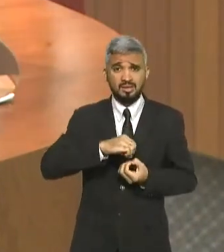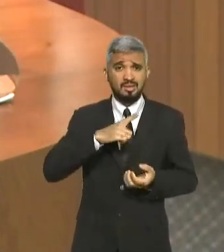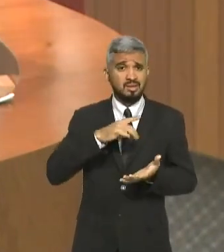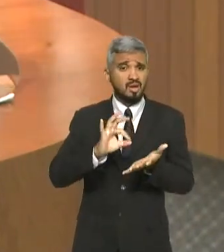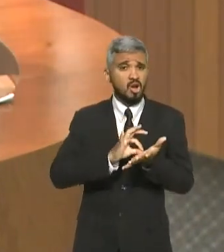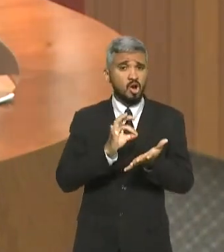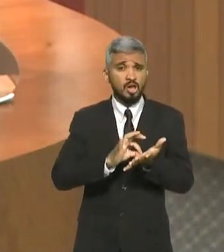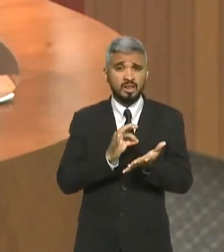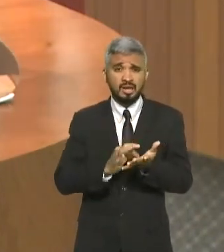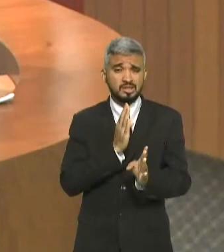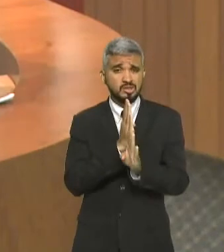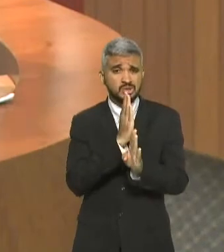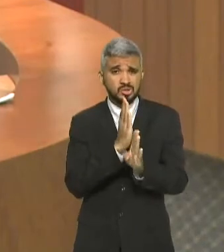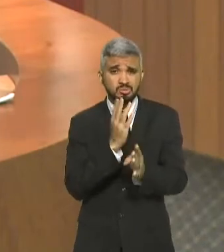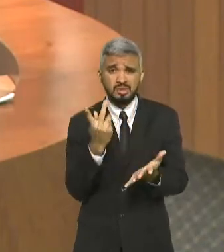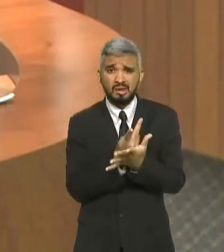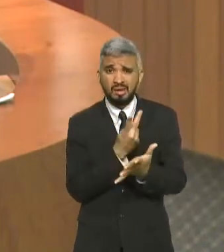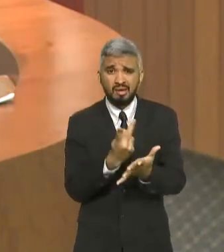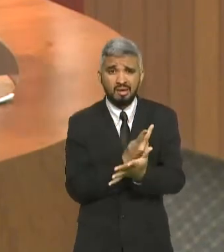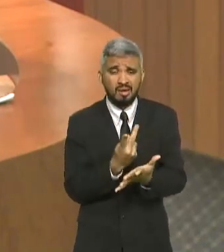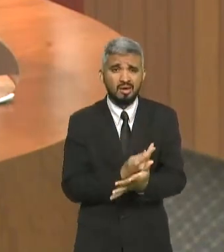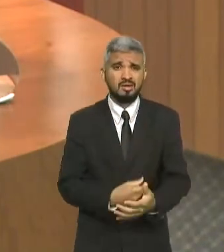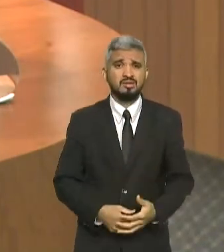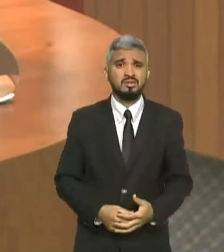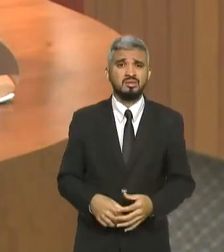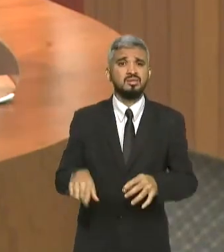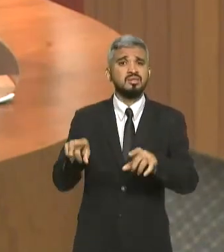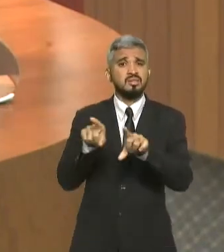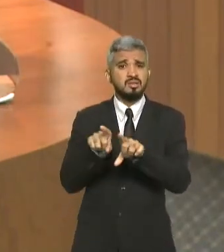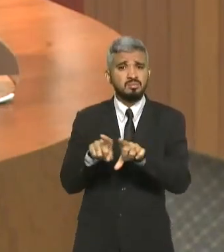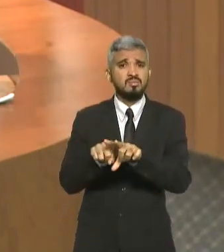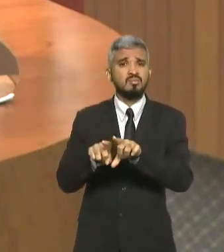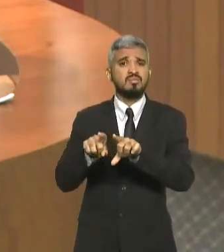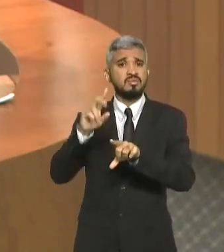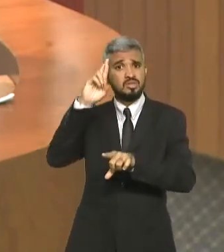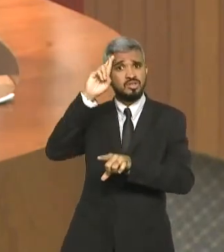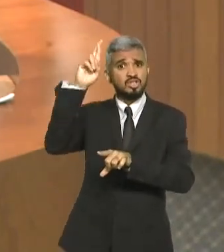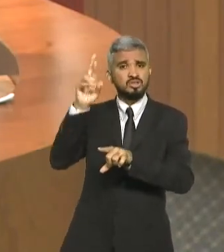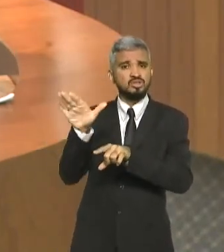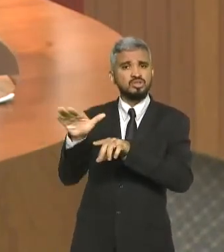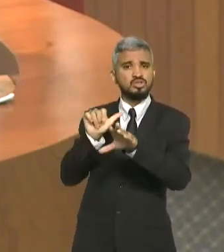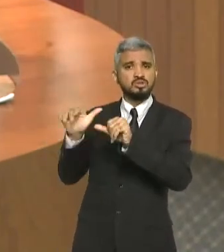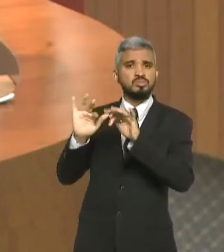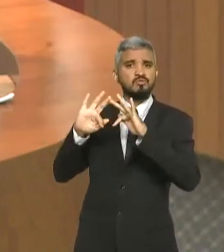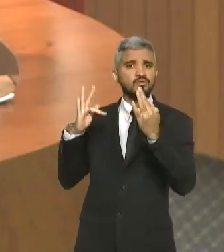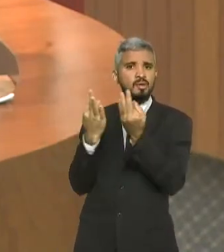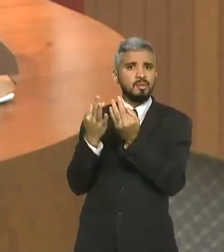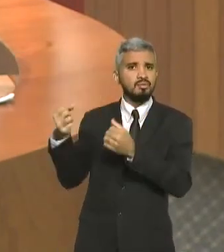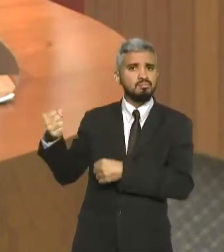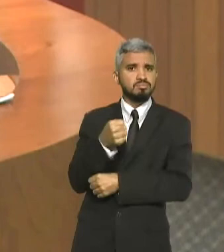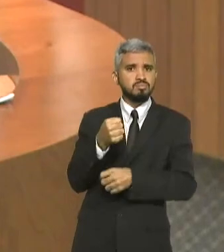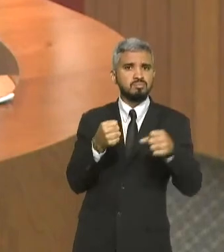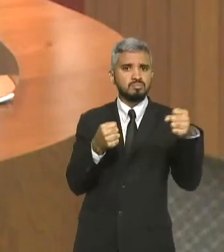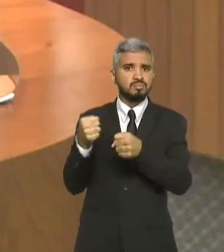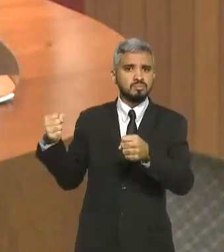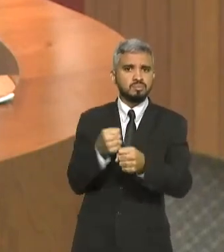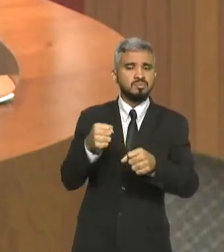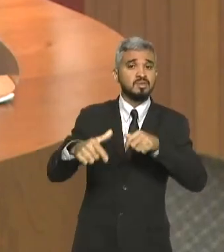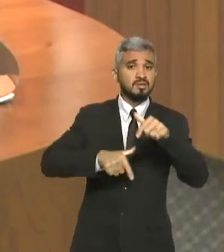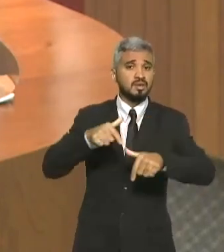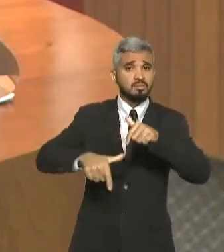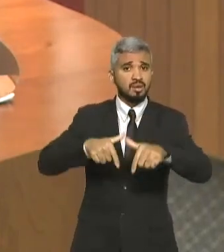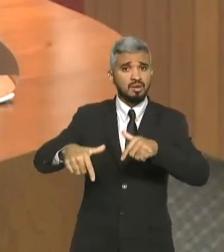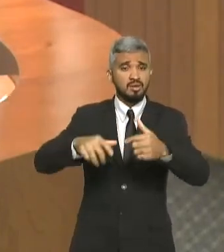Eu denunciei aqui, denunciei no Ministério Público, no Tribunal de Contas, e tenho feito o meu papel de legislador e fiscalizador do dinheiro